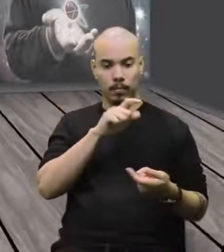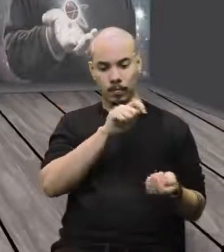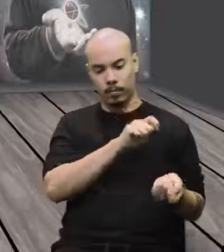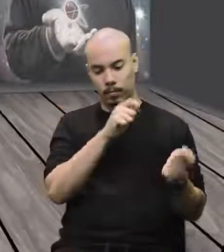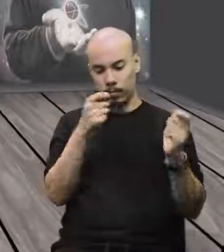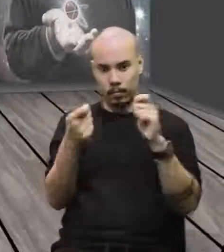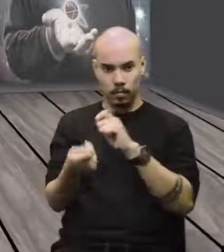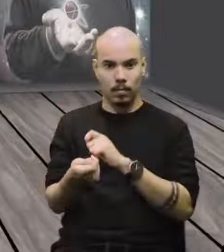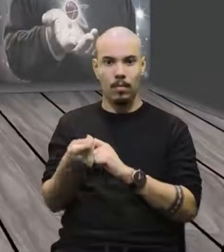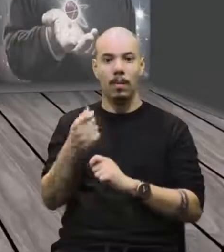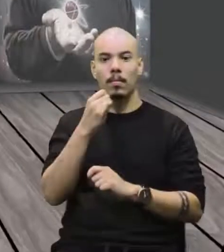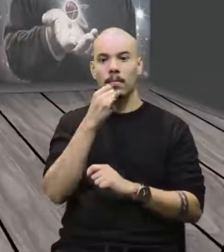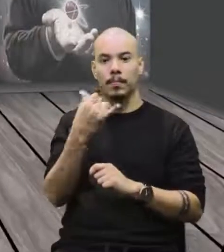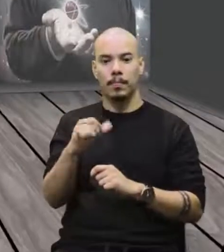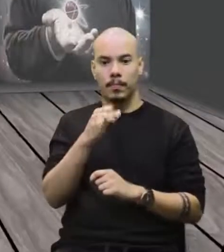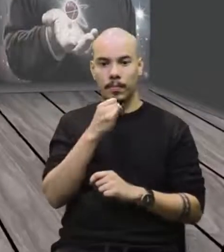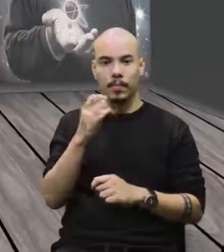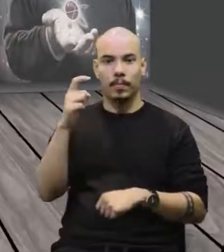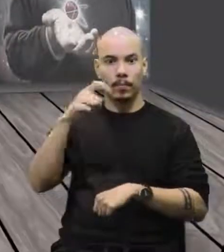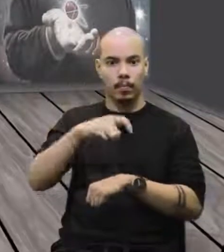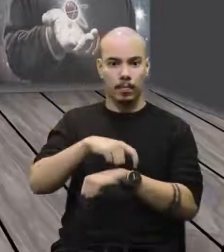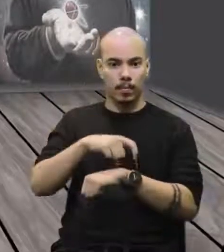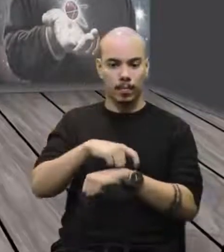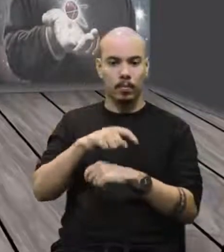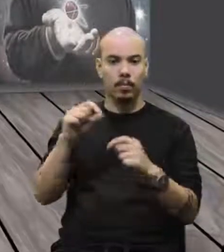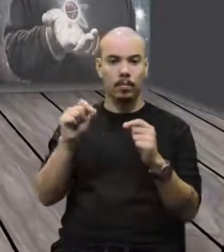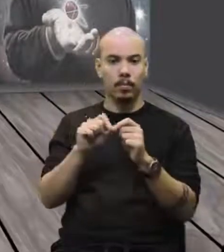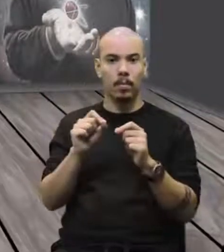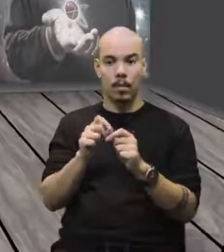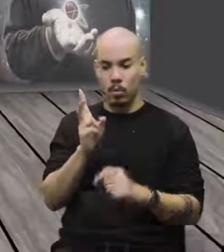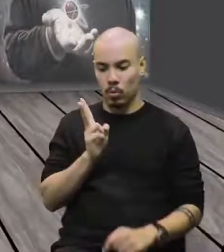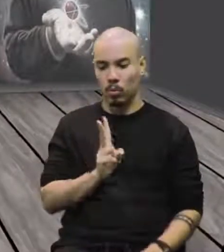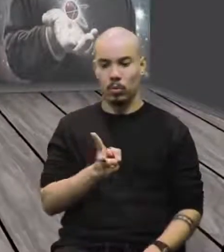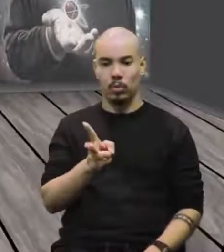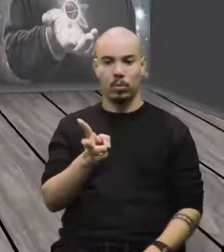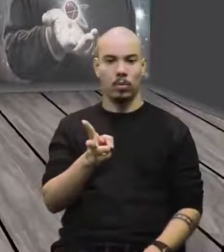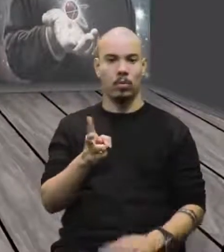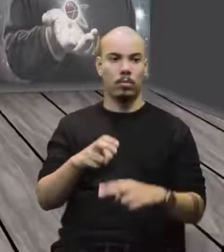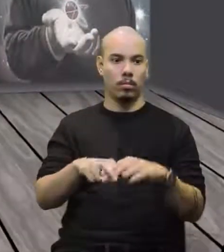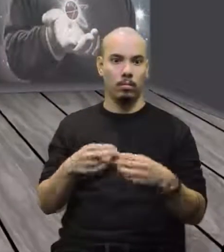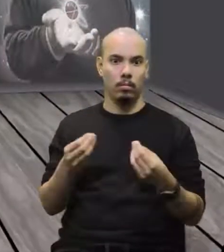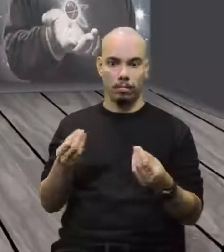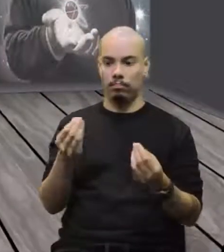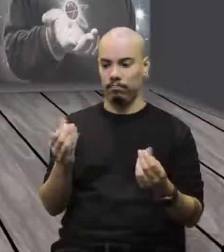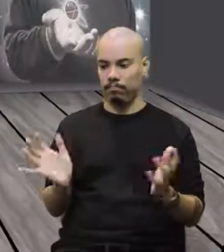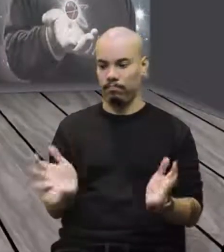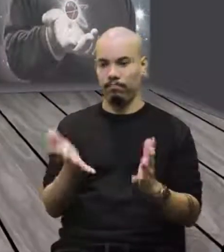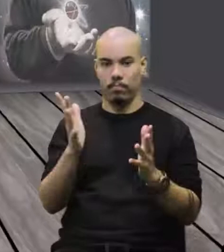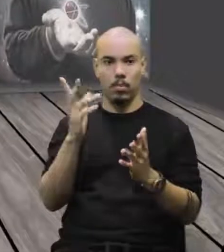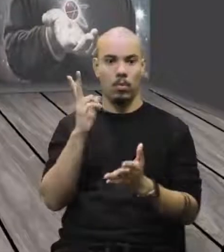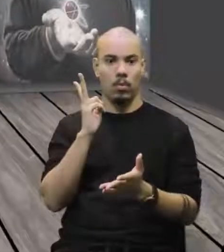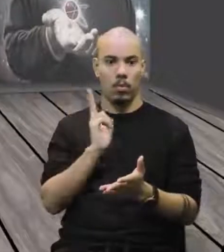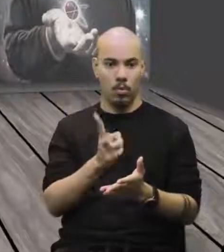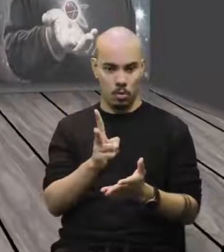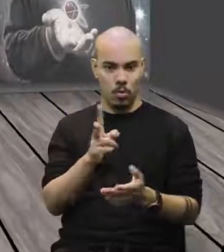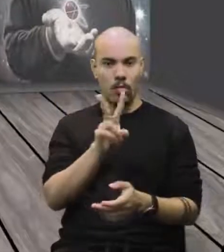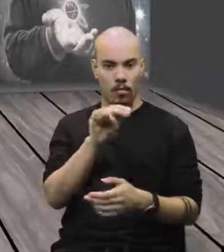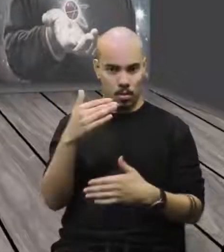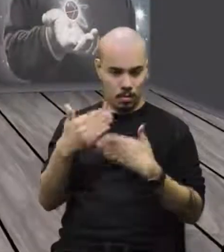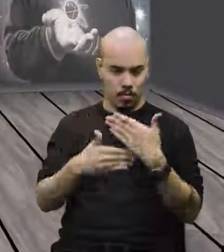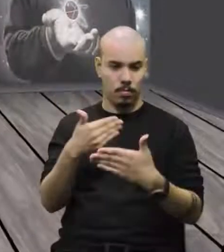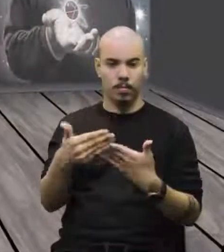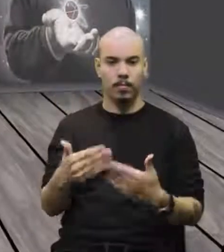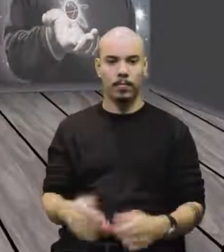inverte a corrente para exatamente quando chegar aqui, ele inverte para continuar. Então, dá esse impulso e ele continuar girando. Correto. A gente vai ver isso. Vamos